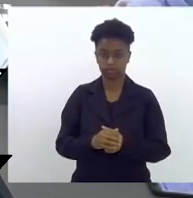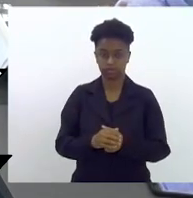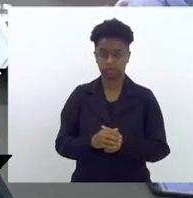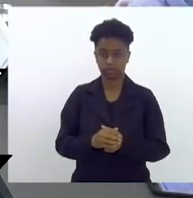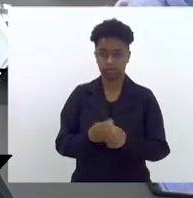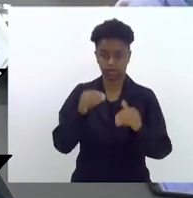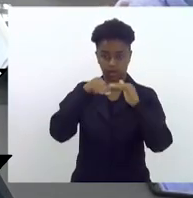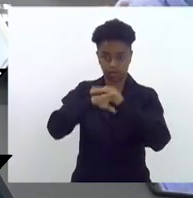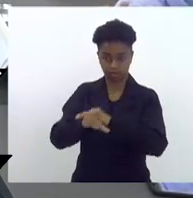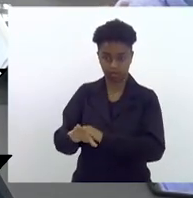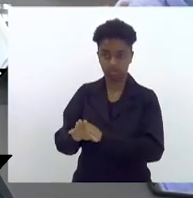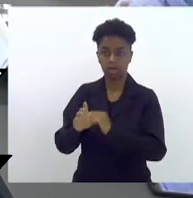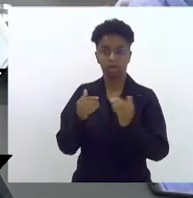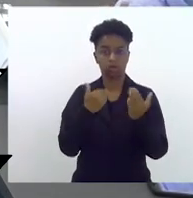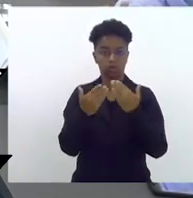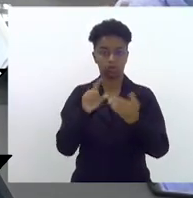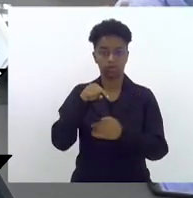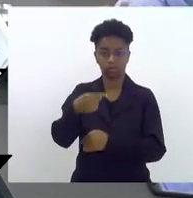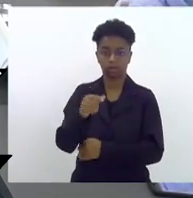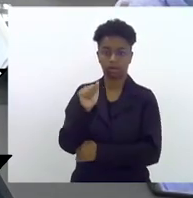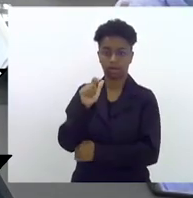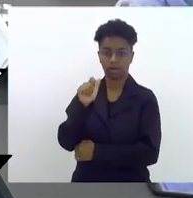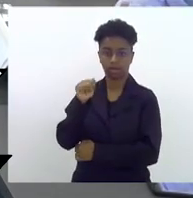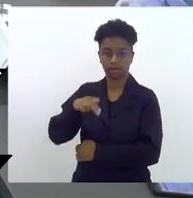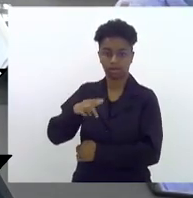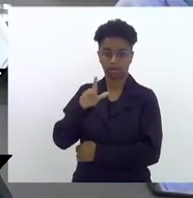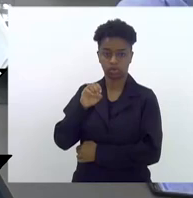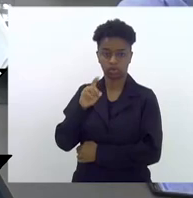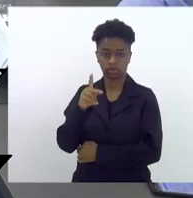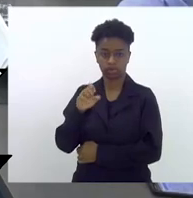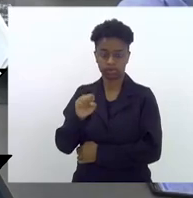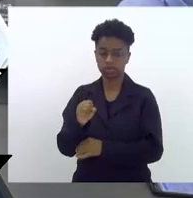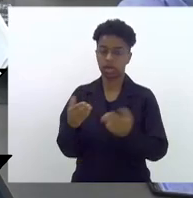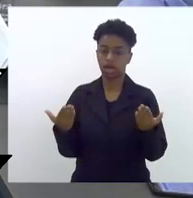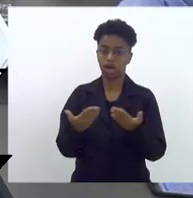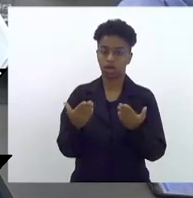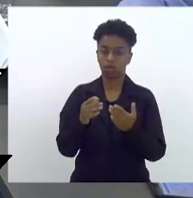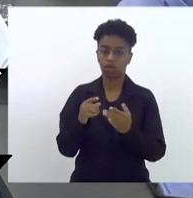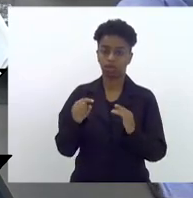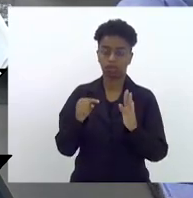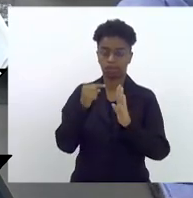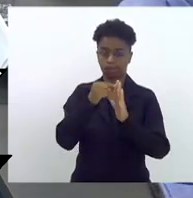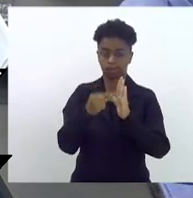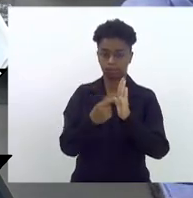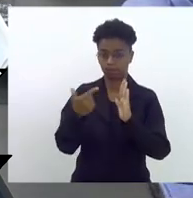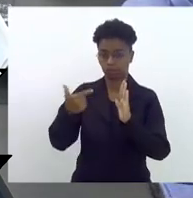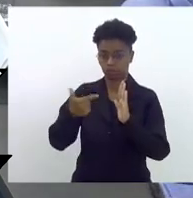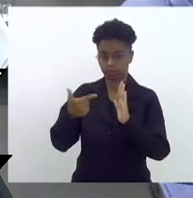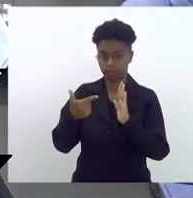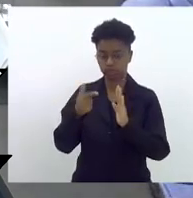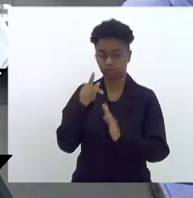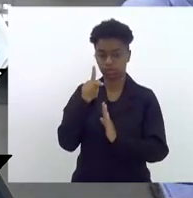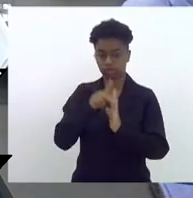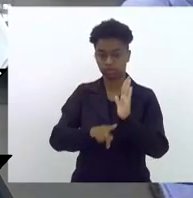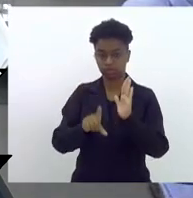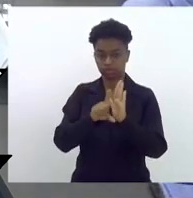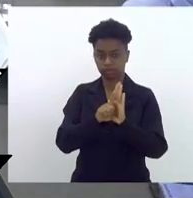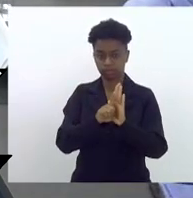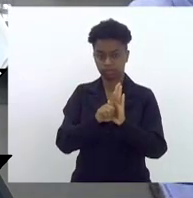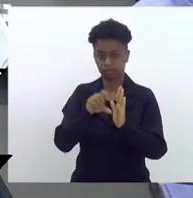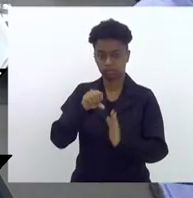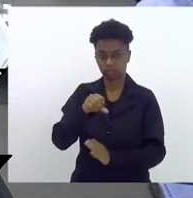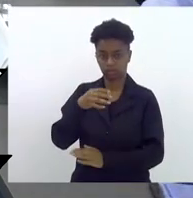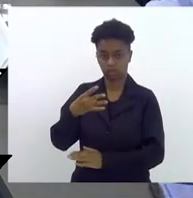conversa com assessoria do deputado passamos então é o item dois da pauta é o PL